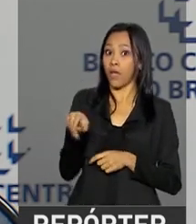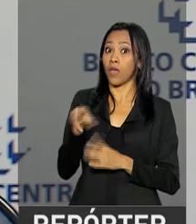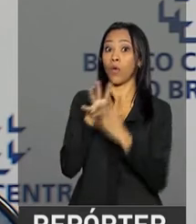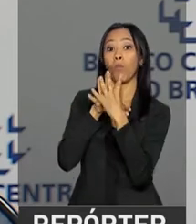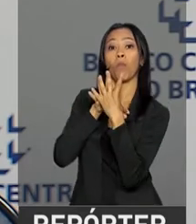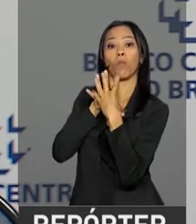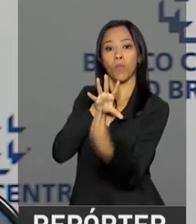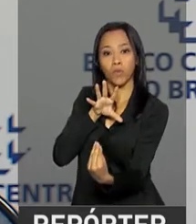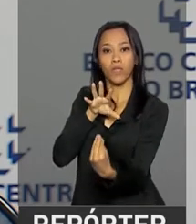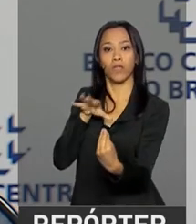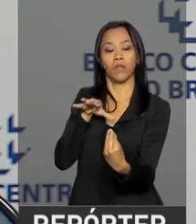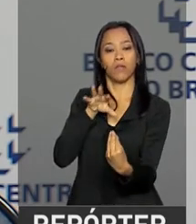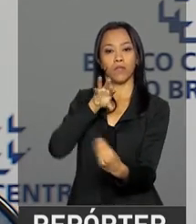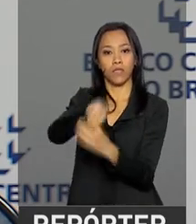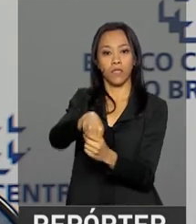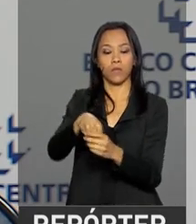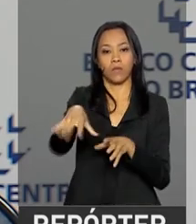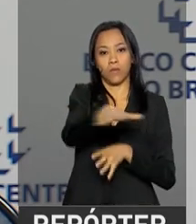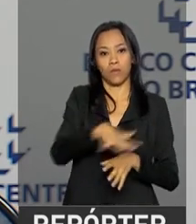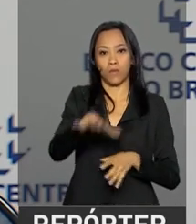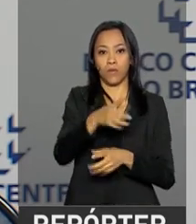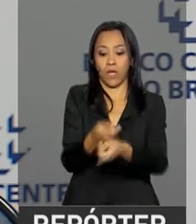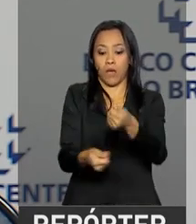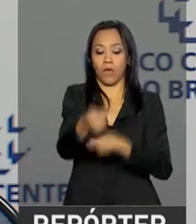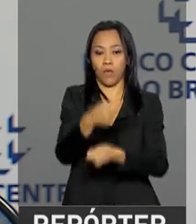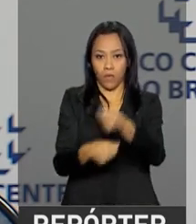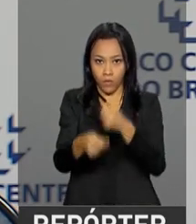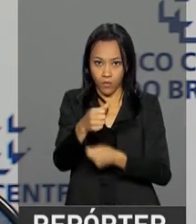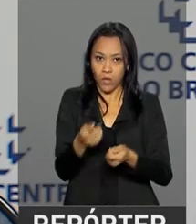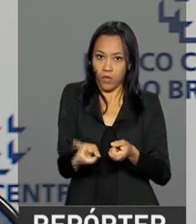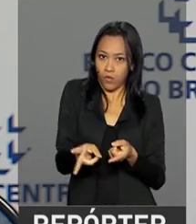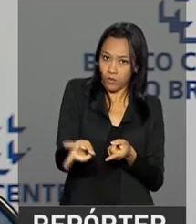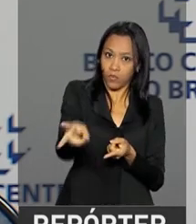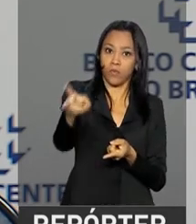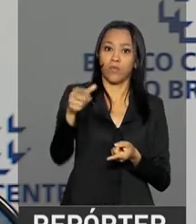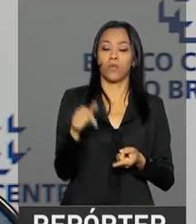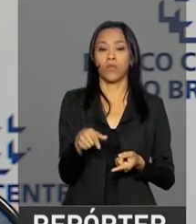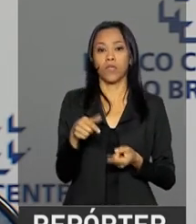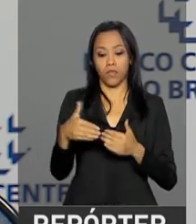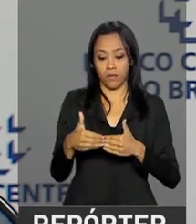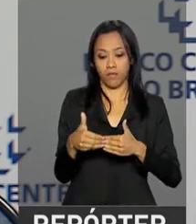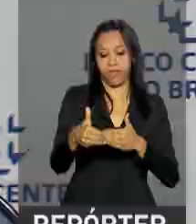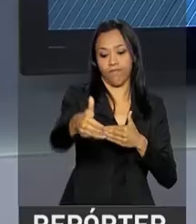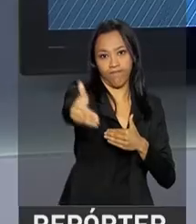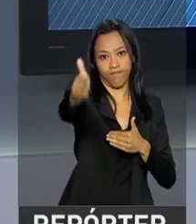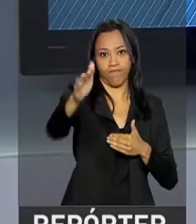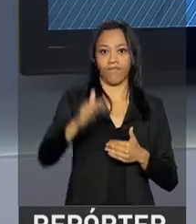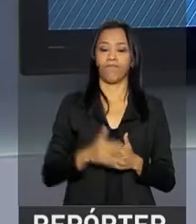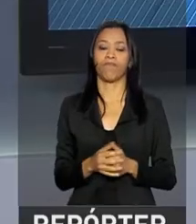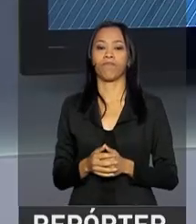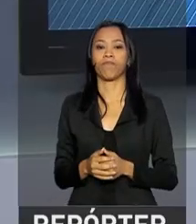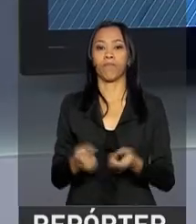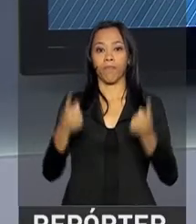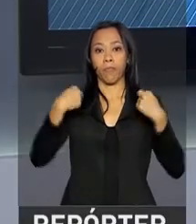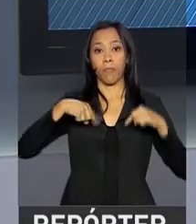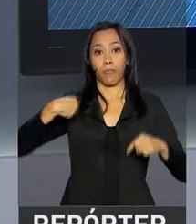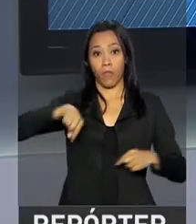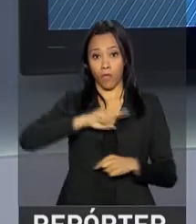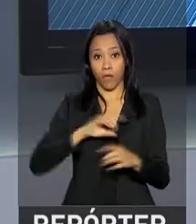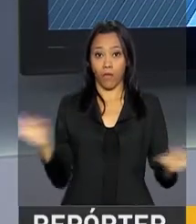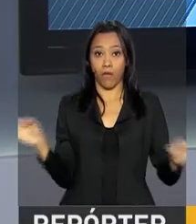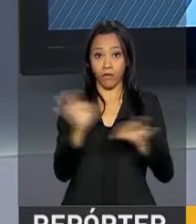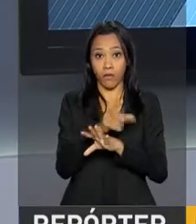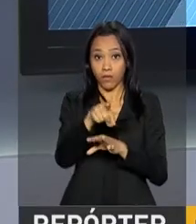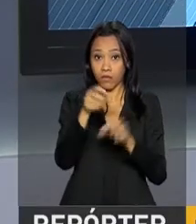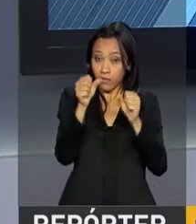continue robusta em termos estatísticos para daqui pra frente né nós ficamos por aqui